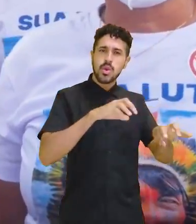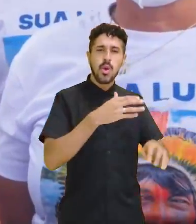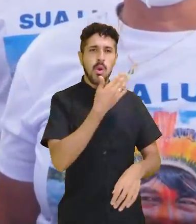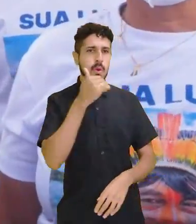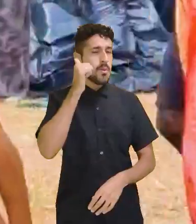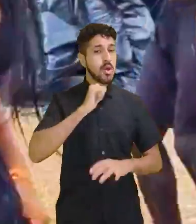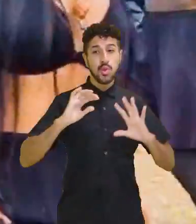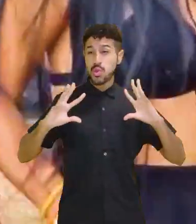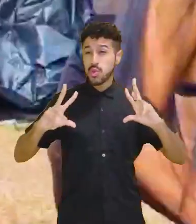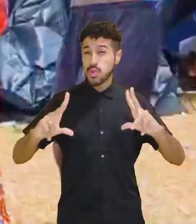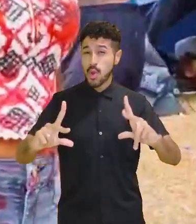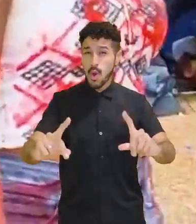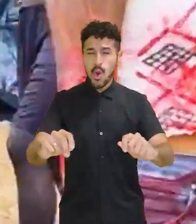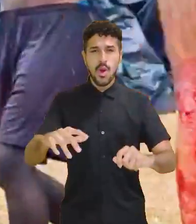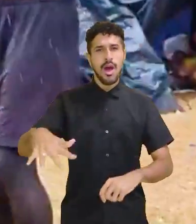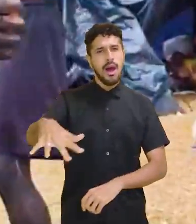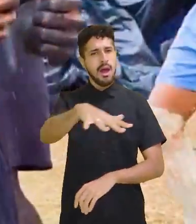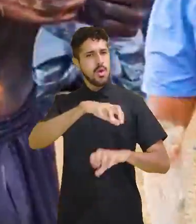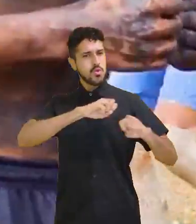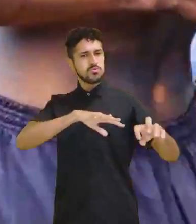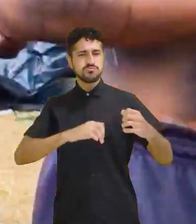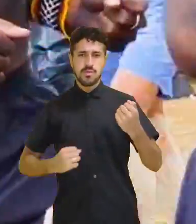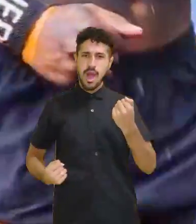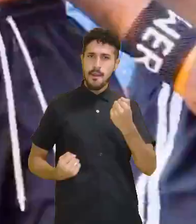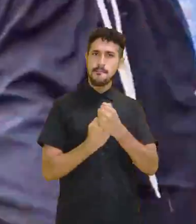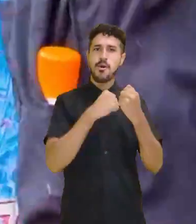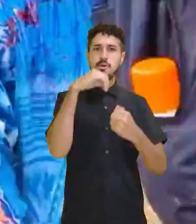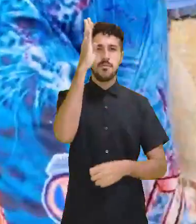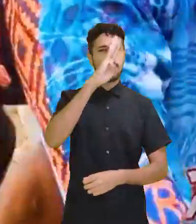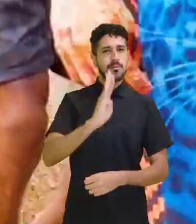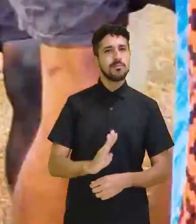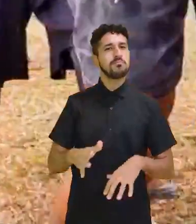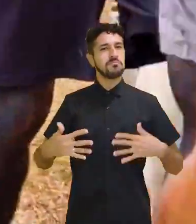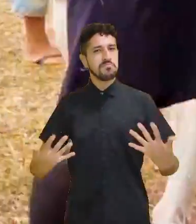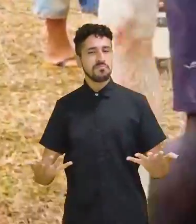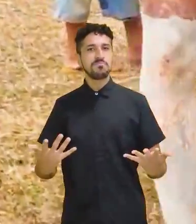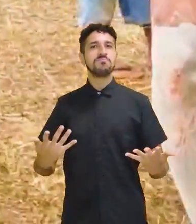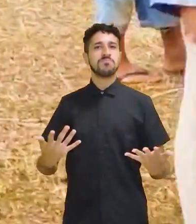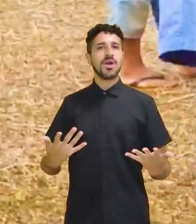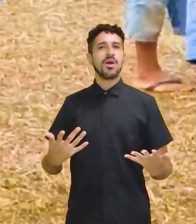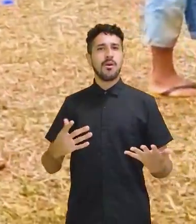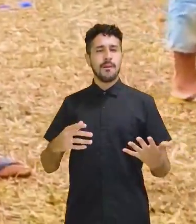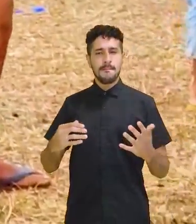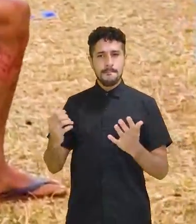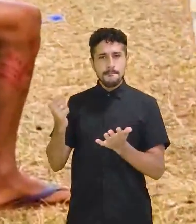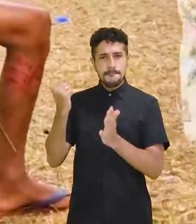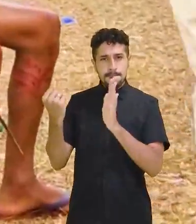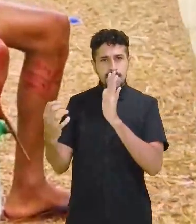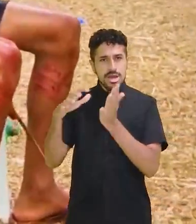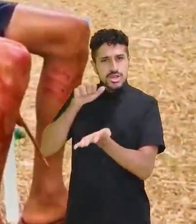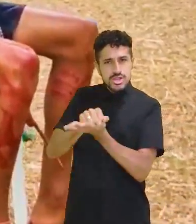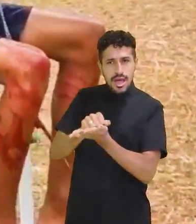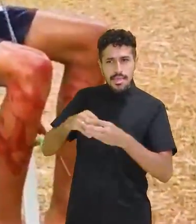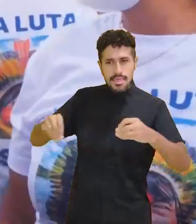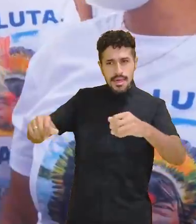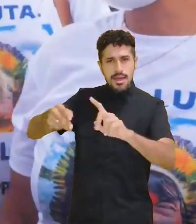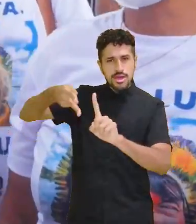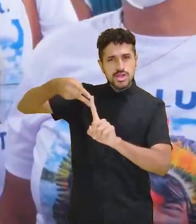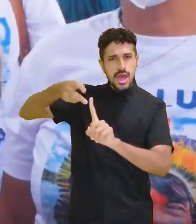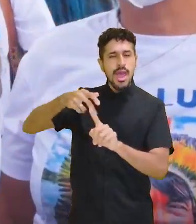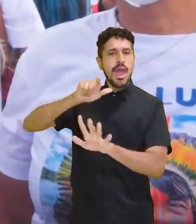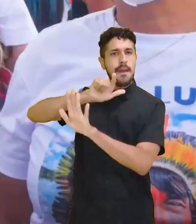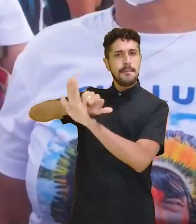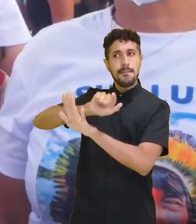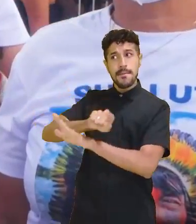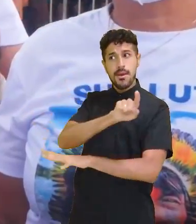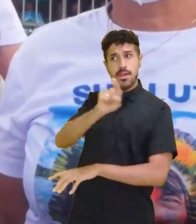professoras, orientadores do Distrito Federal, mas de toda a classe trabalhadora que defende o Brasil. E por isso que demarcar as terras